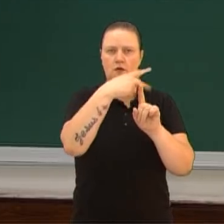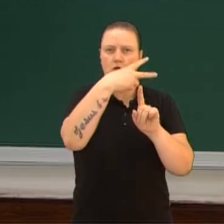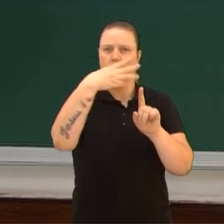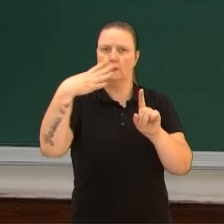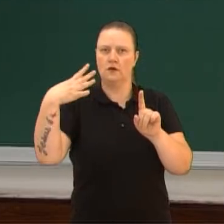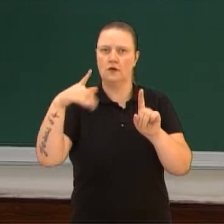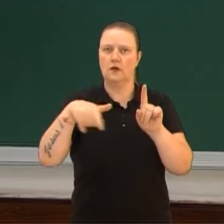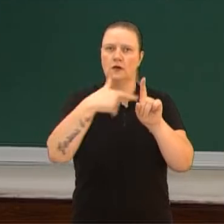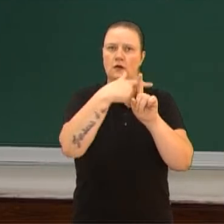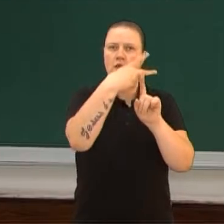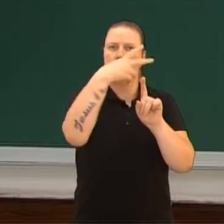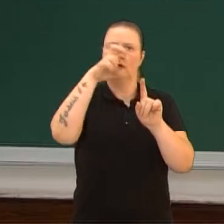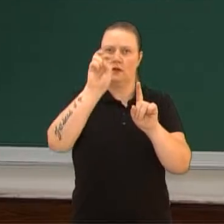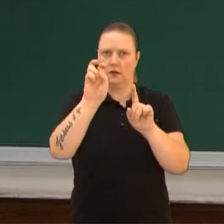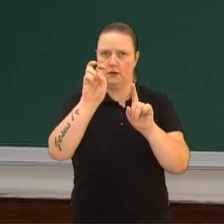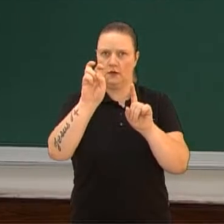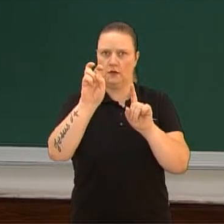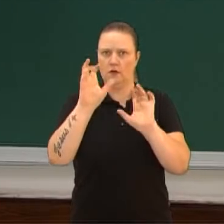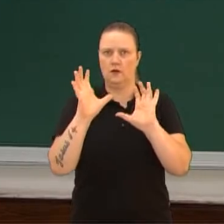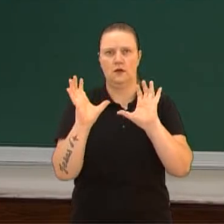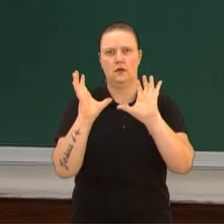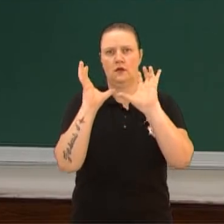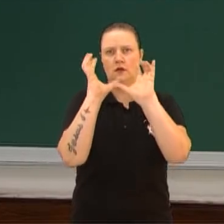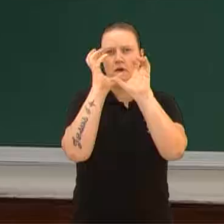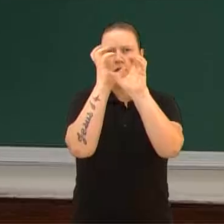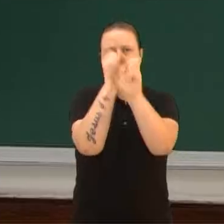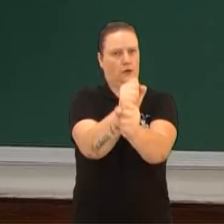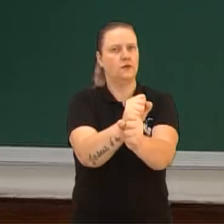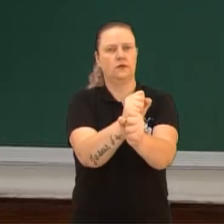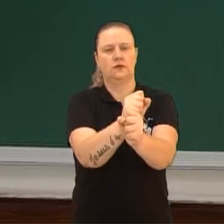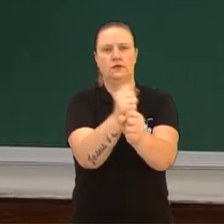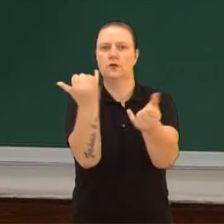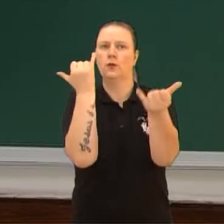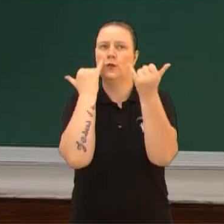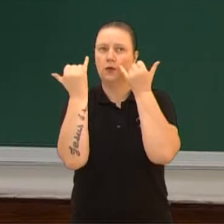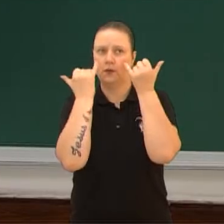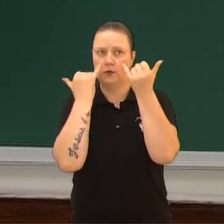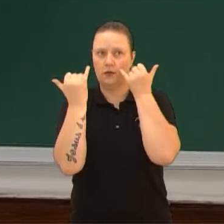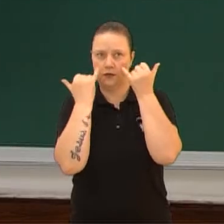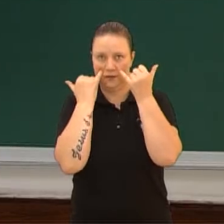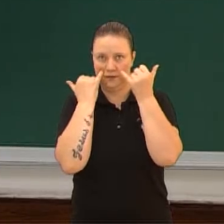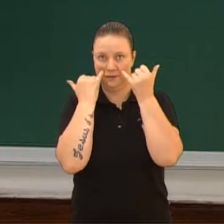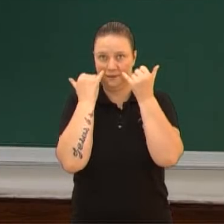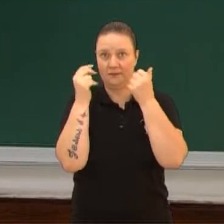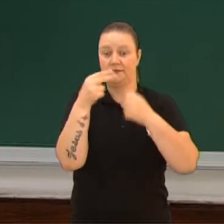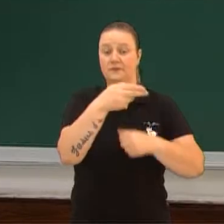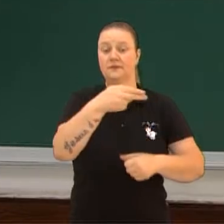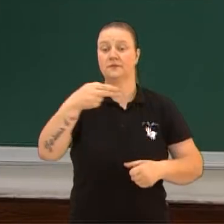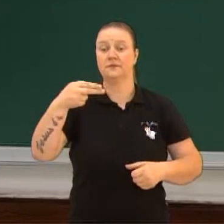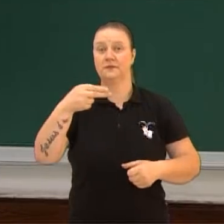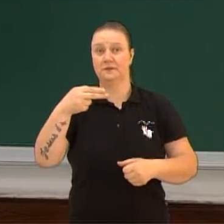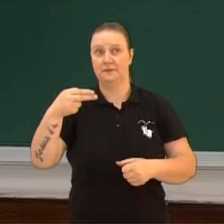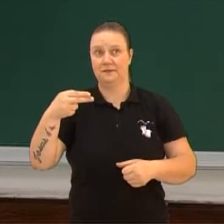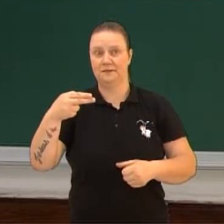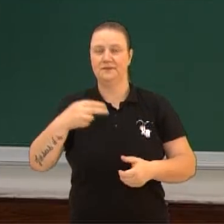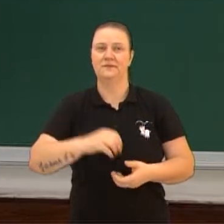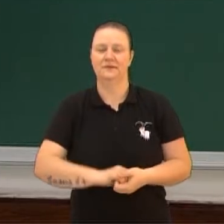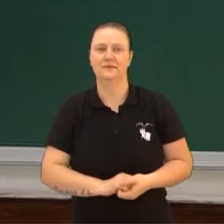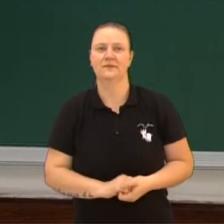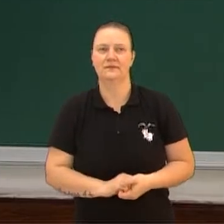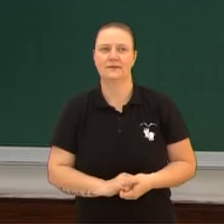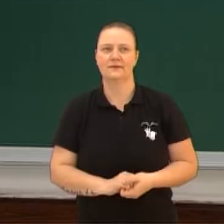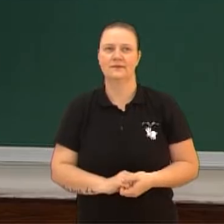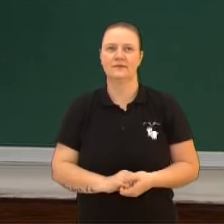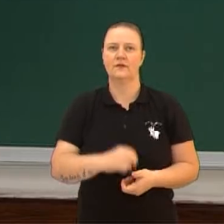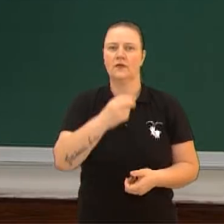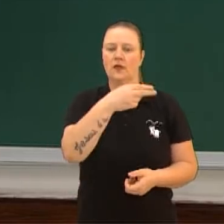o 25, né? Então, eu vou estar somando todos esses dados, né, 23, 21, 22, 25, 21 e 24. Então, esses são os dados